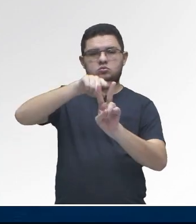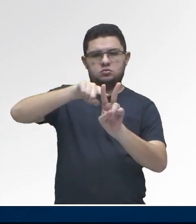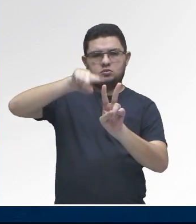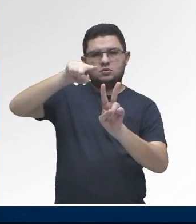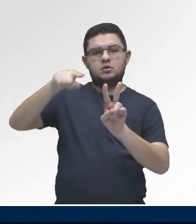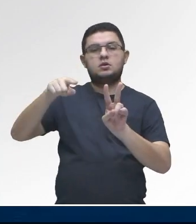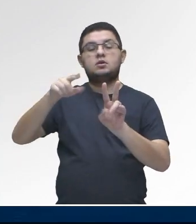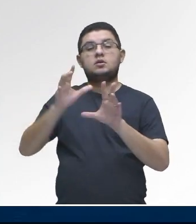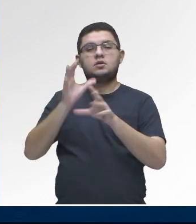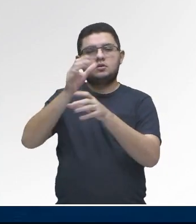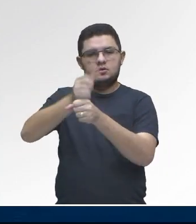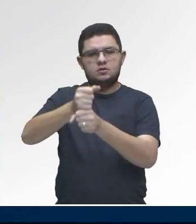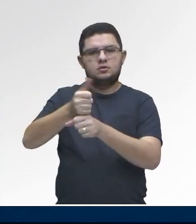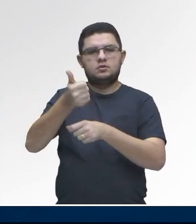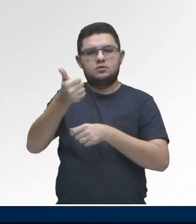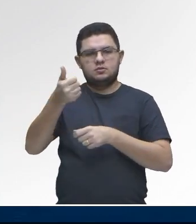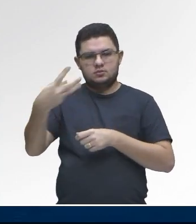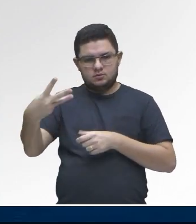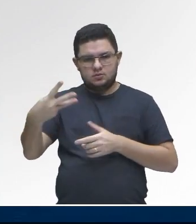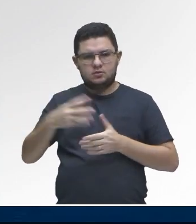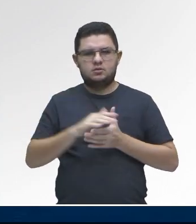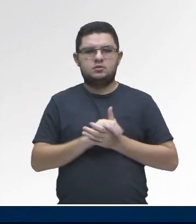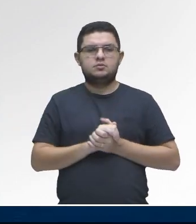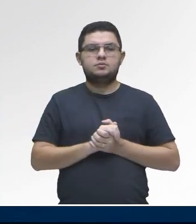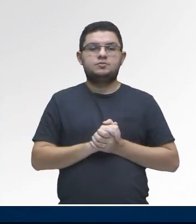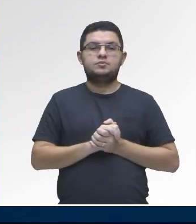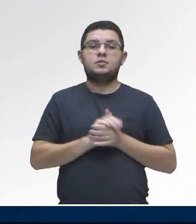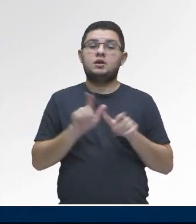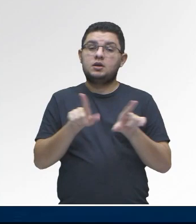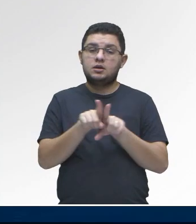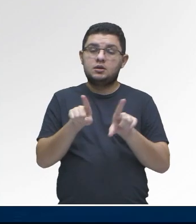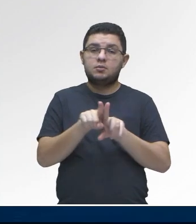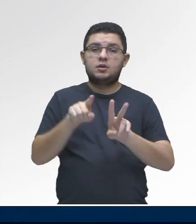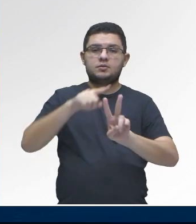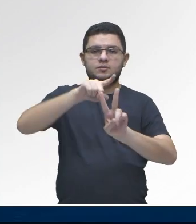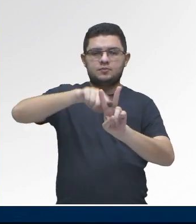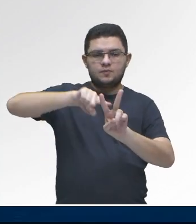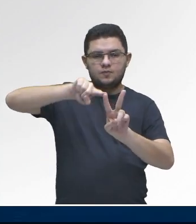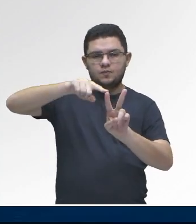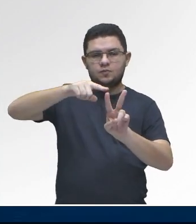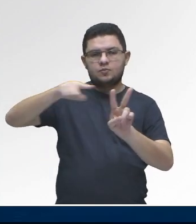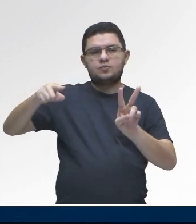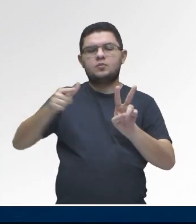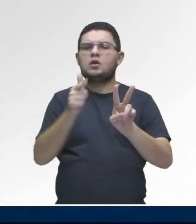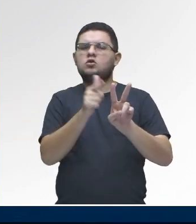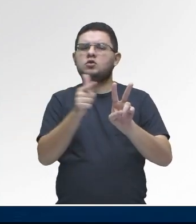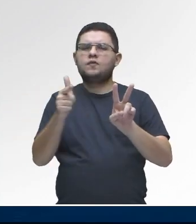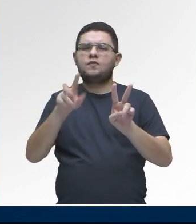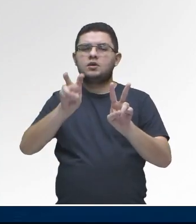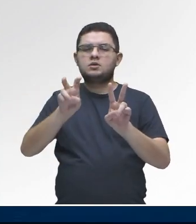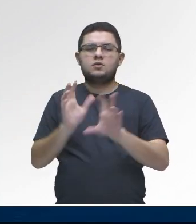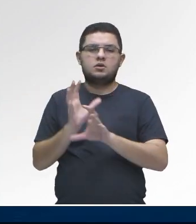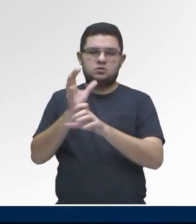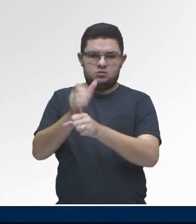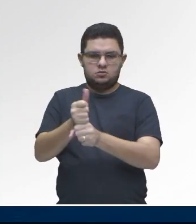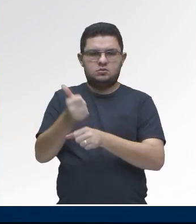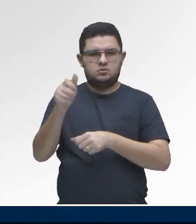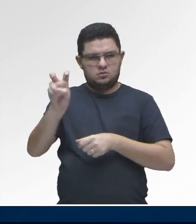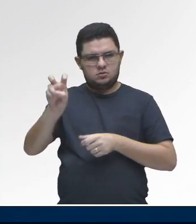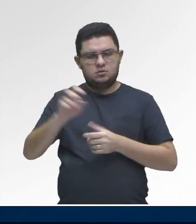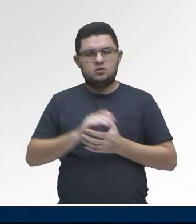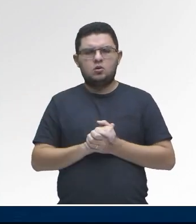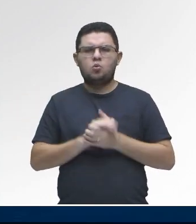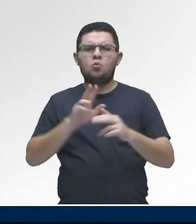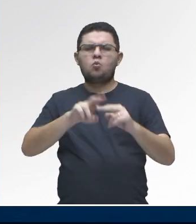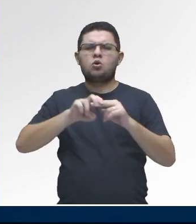quadrado é 13 vezes 13, que é 169, e menos 13